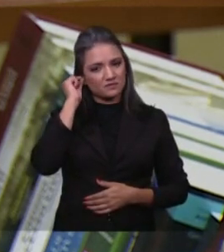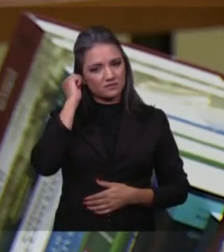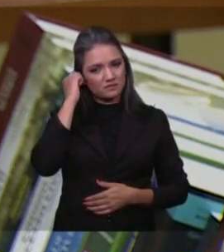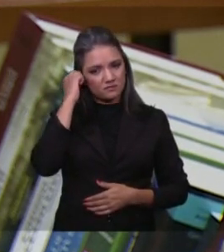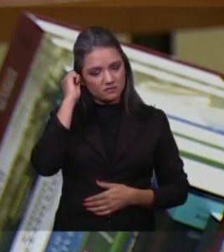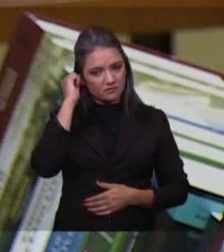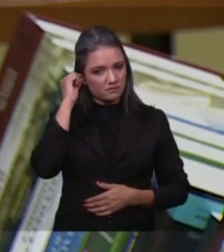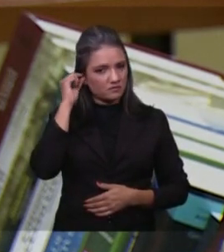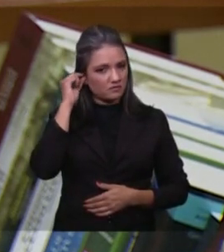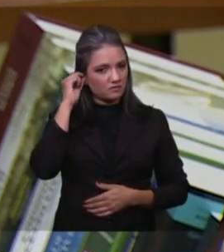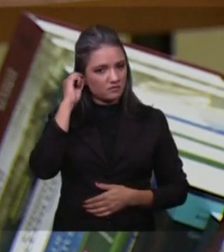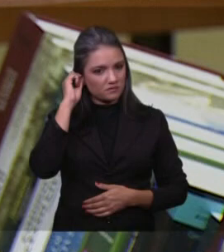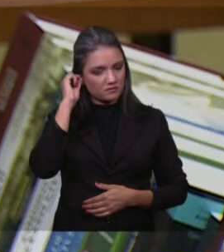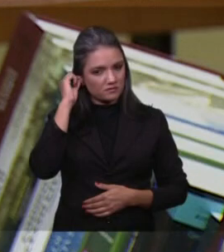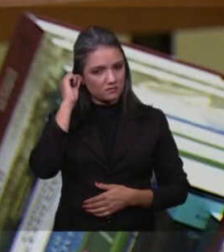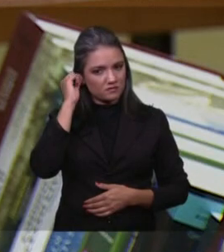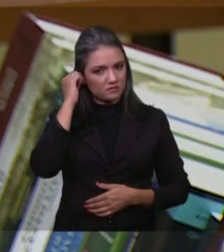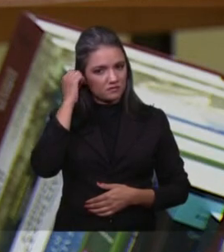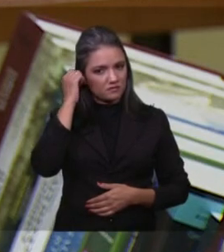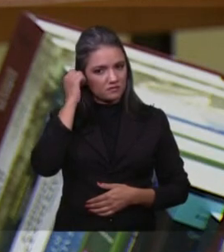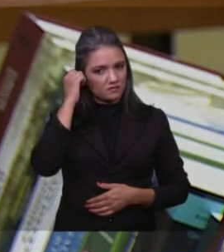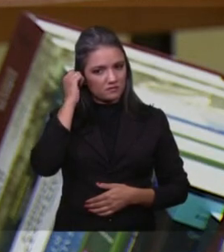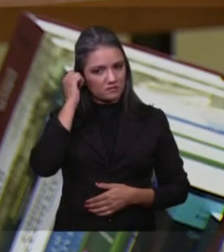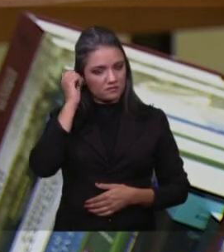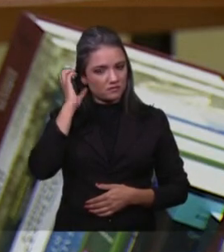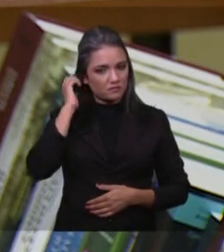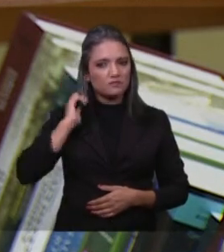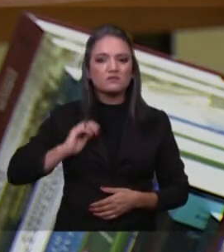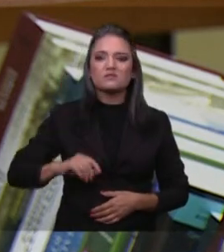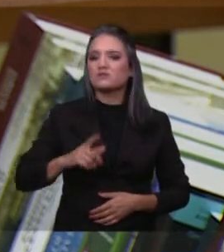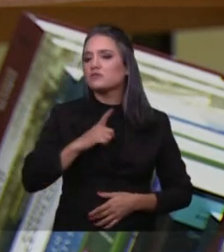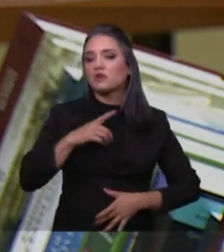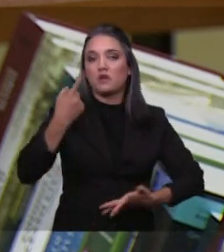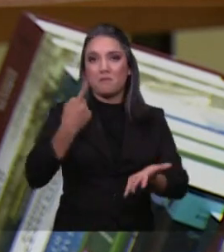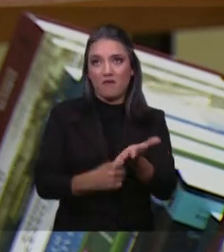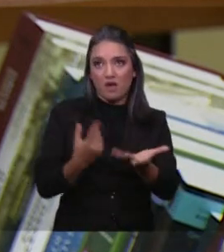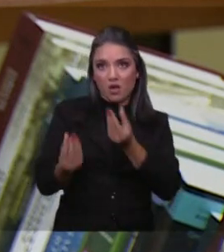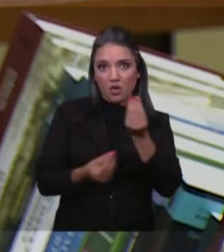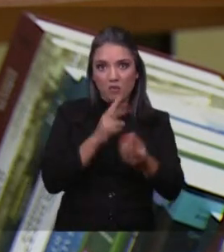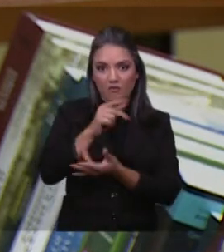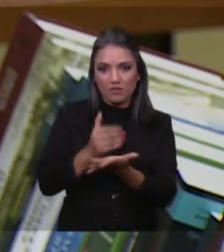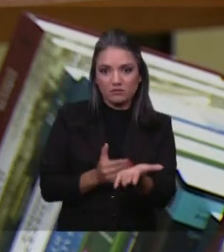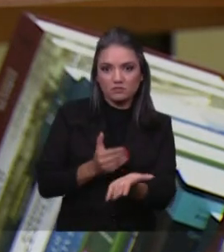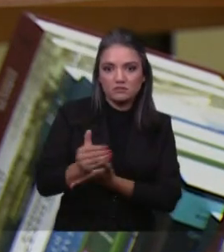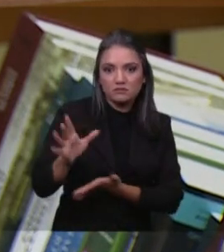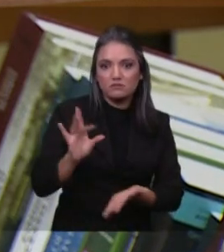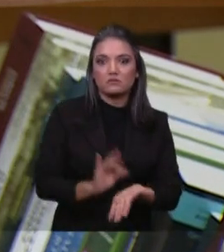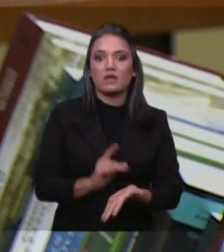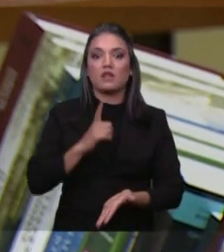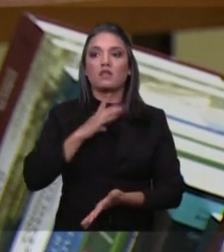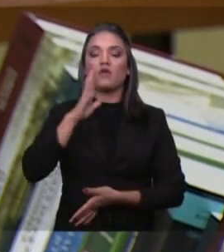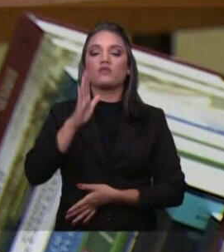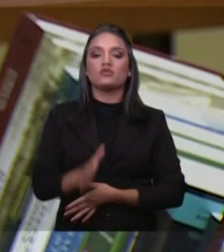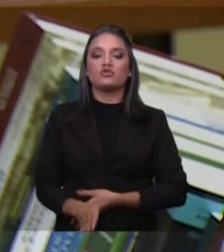recurso ordinário, a necessidade de modulação, ela foi reconhecida por